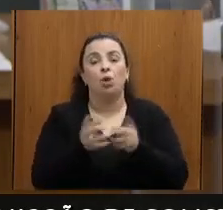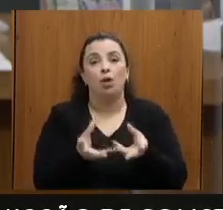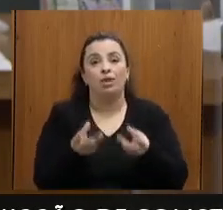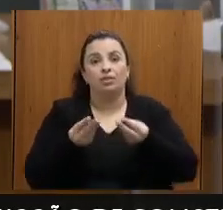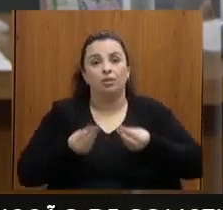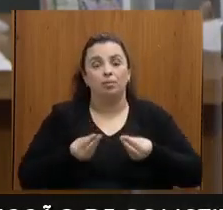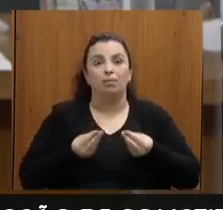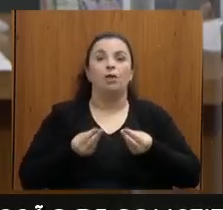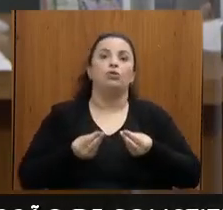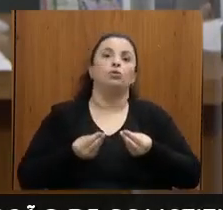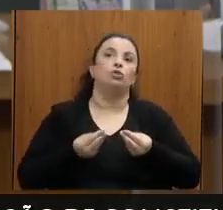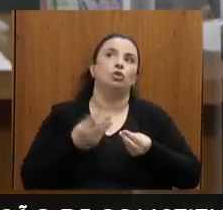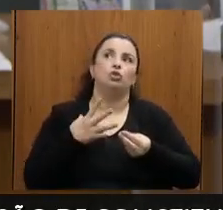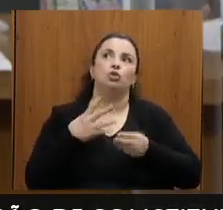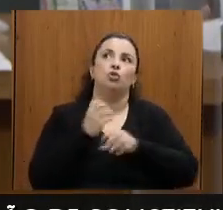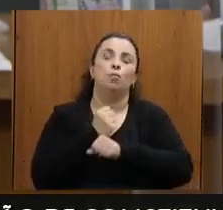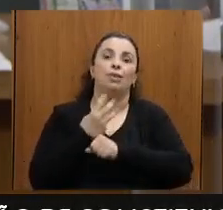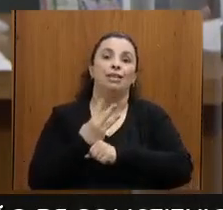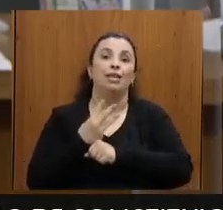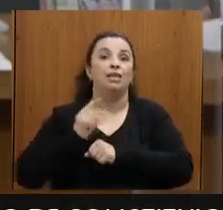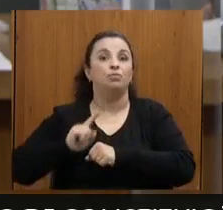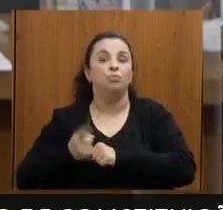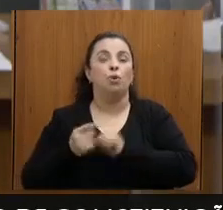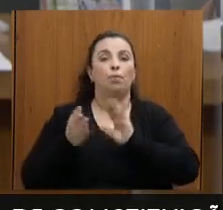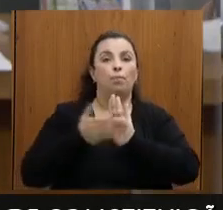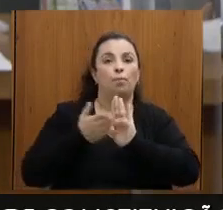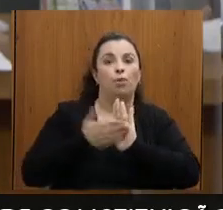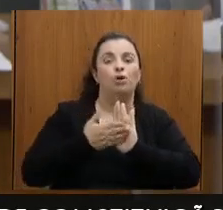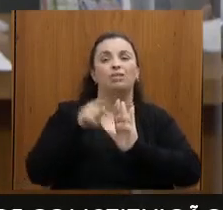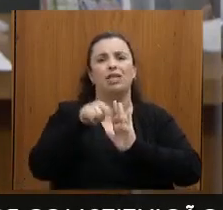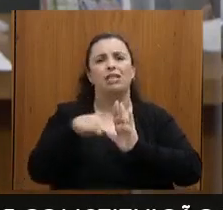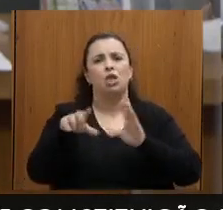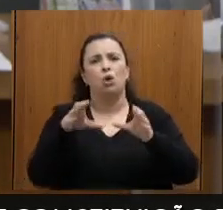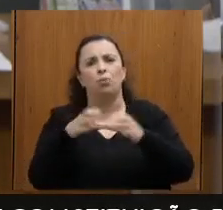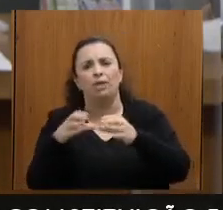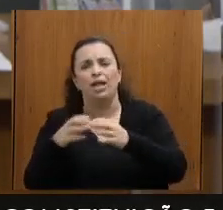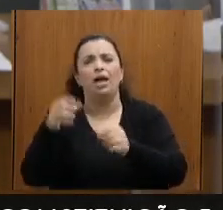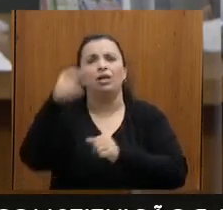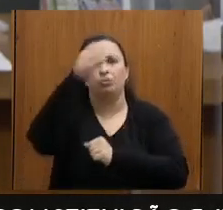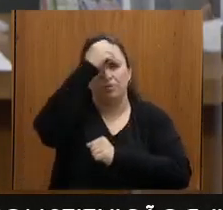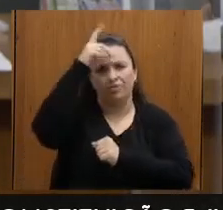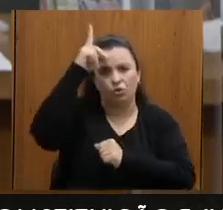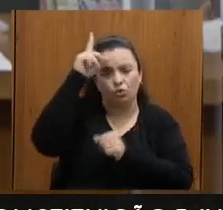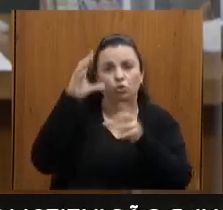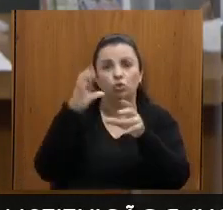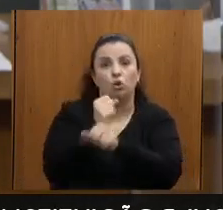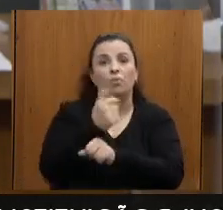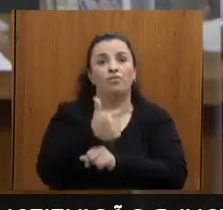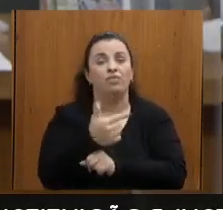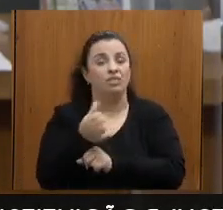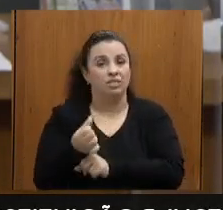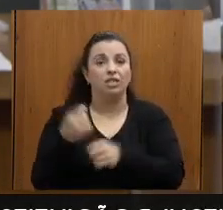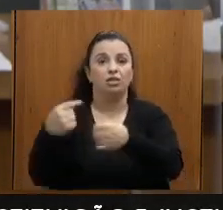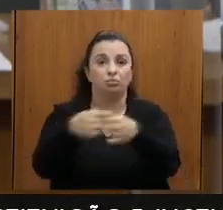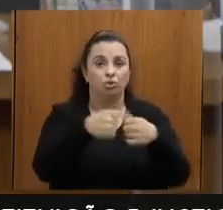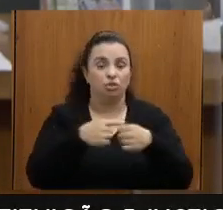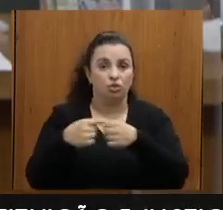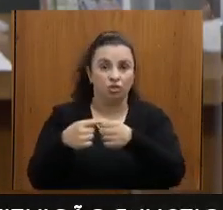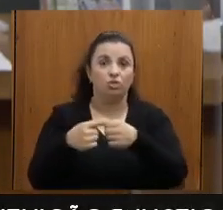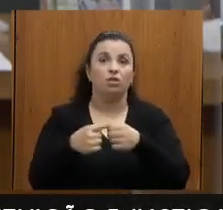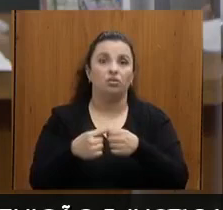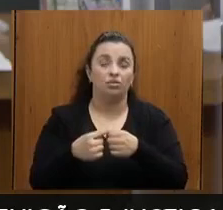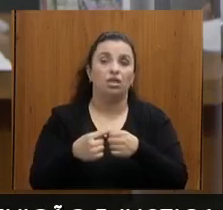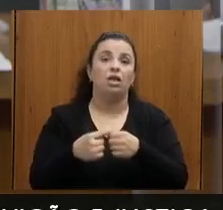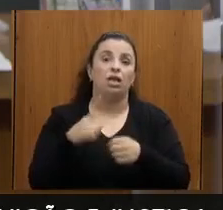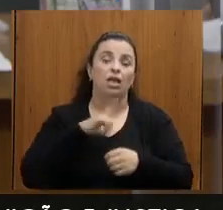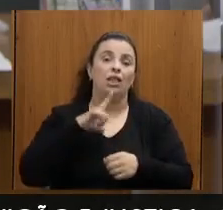mil propostas de projetos das comunidades e prefeituras dos 26 municípios e que foram depois objeto de uma